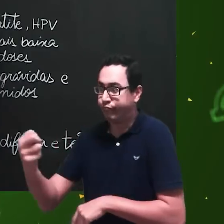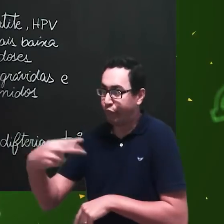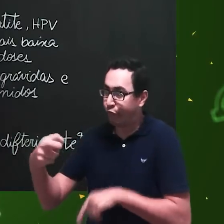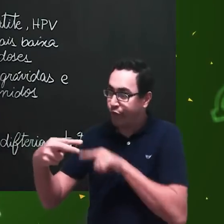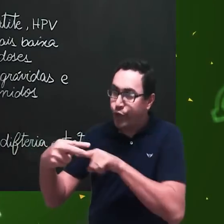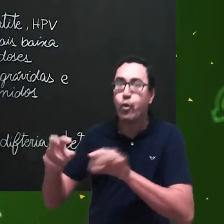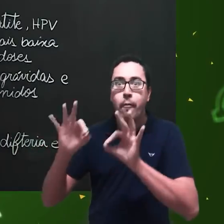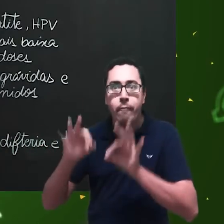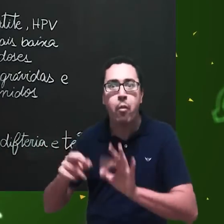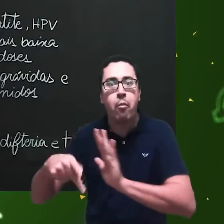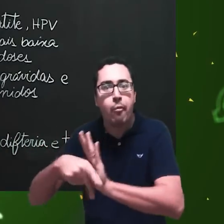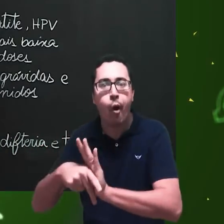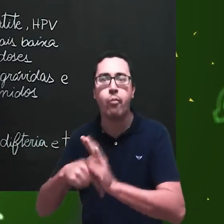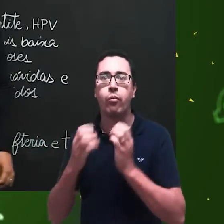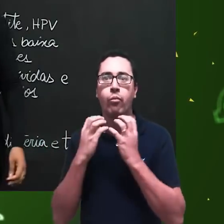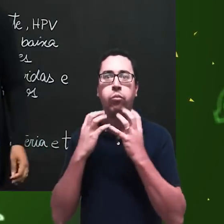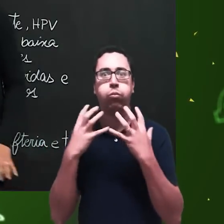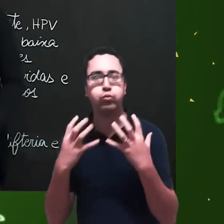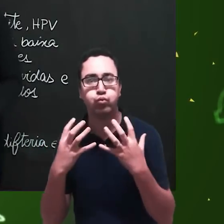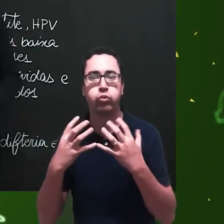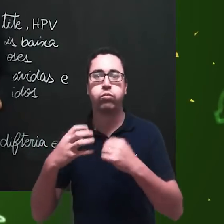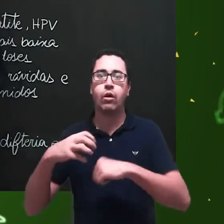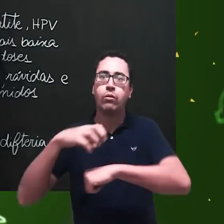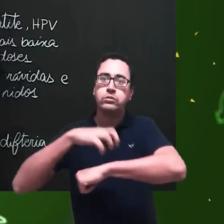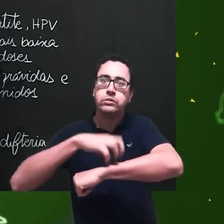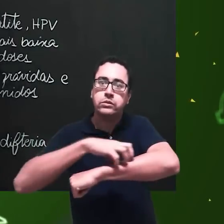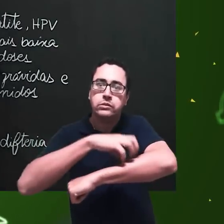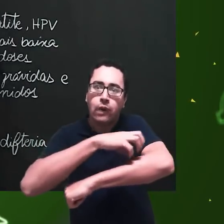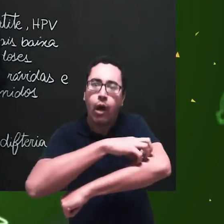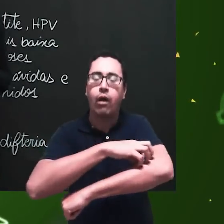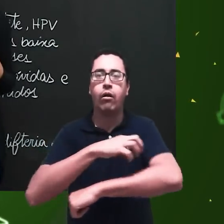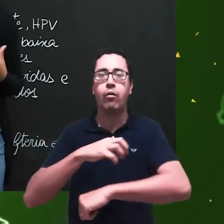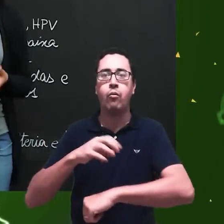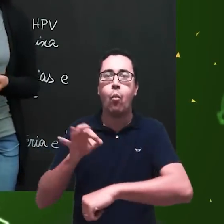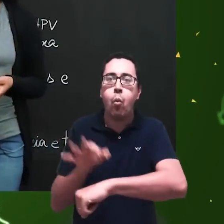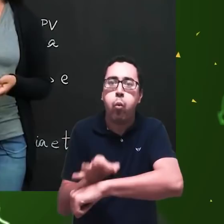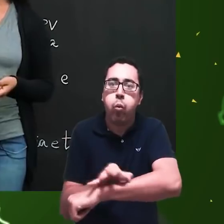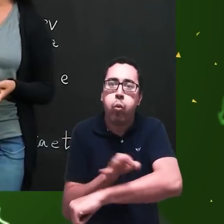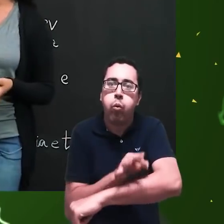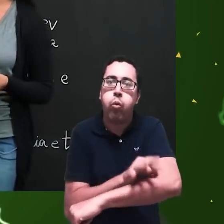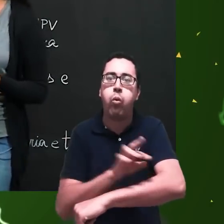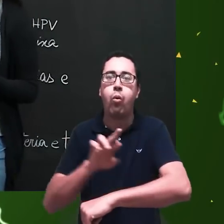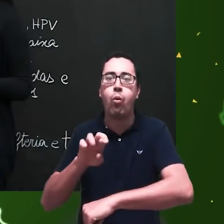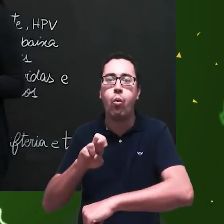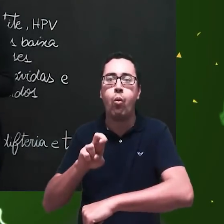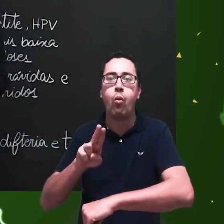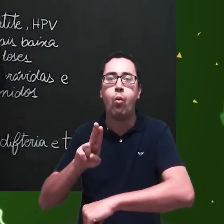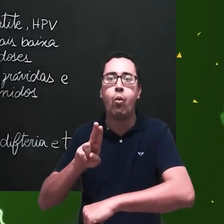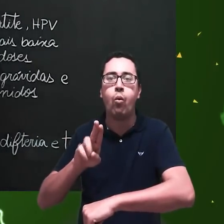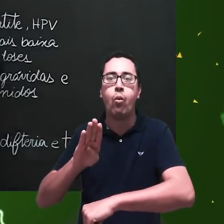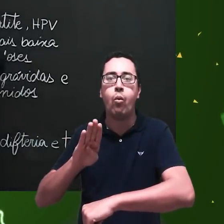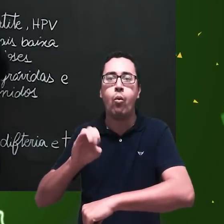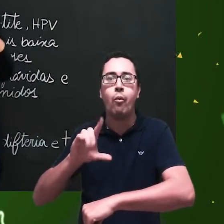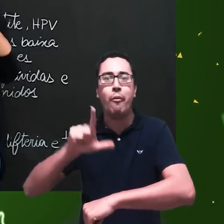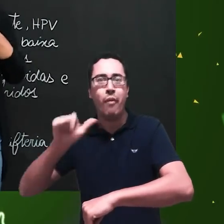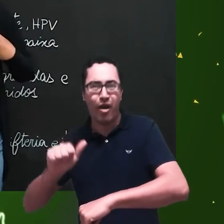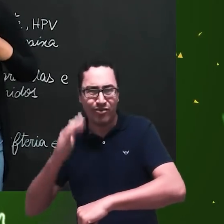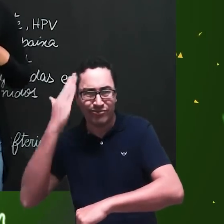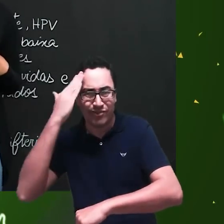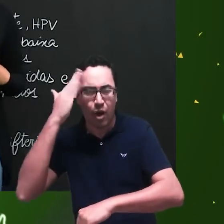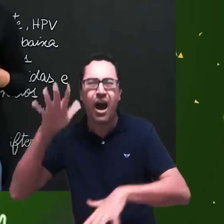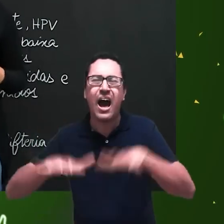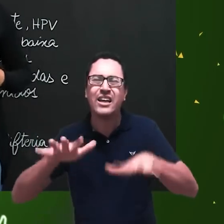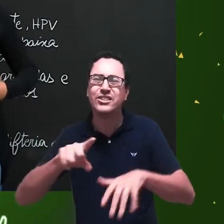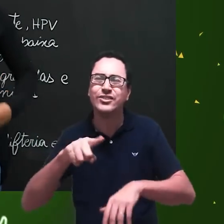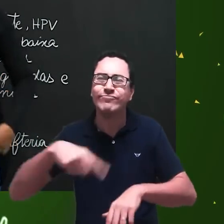Ele está encarando o vírus da rubéola, o vírus do sarampo. Ele reage com tudo. Por isso que, muitas vezes, a gente toma uma vacina e fica meio mal. Sabe